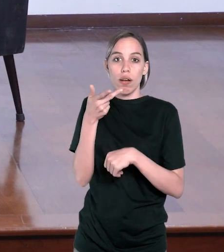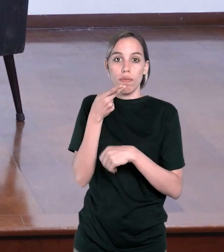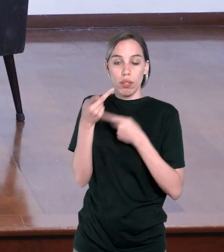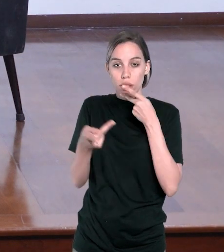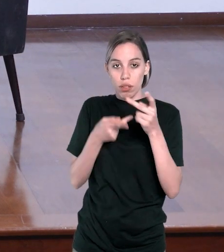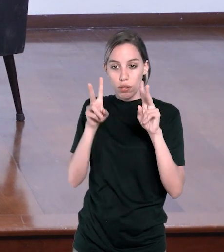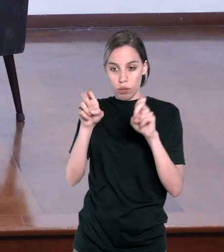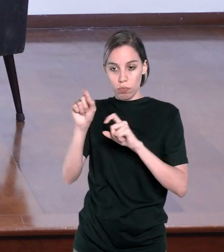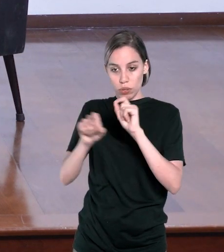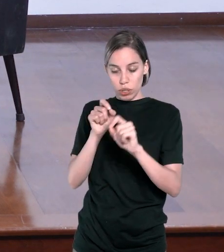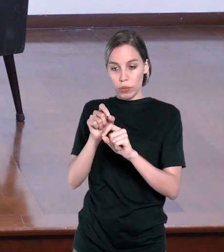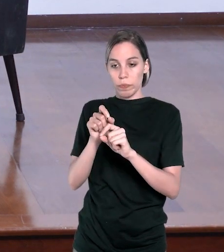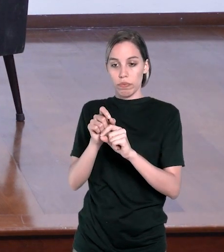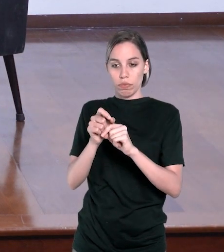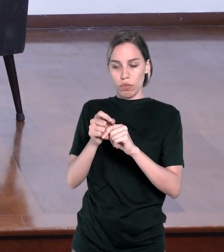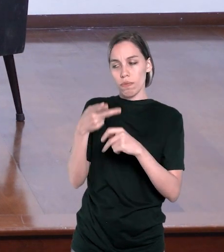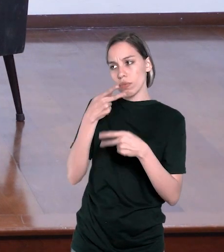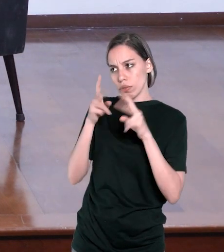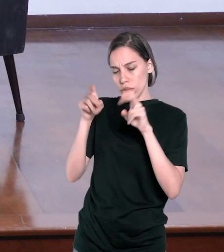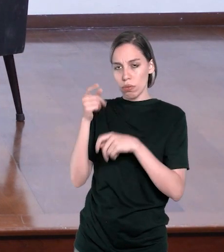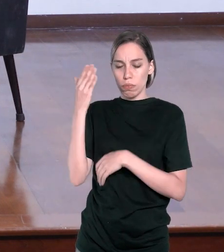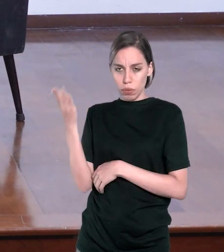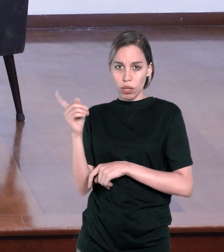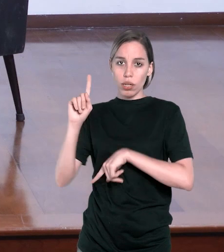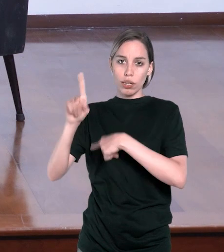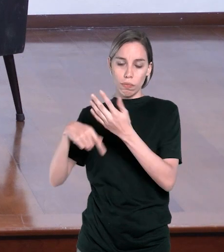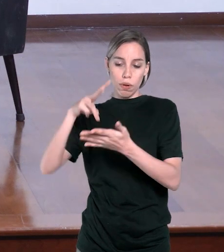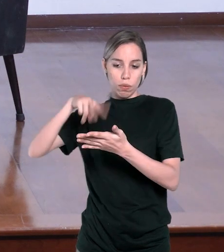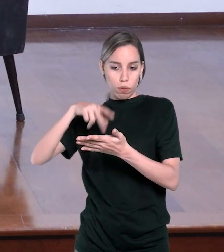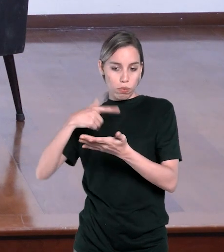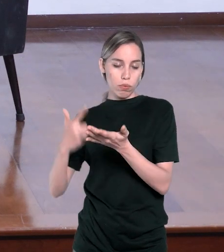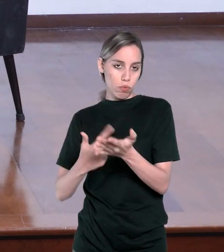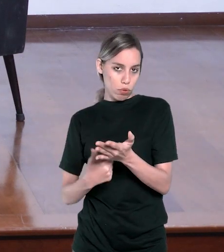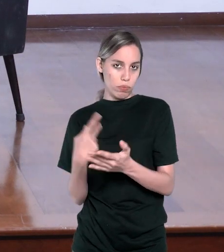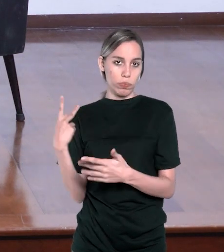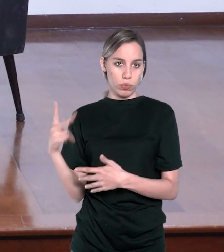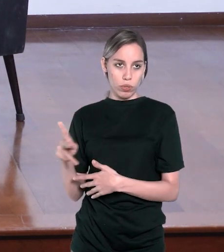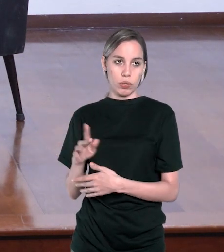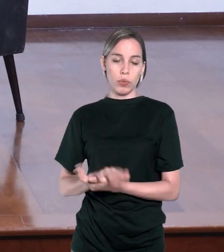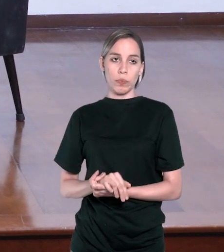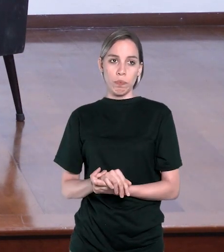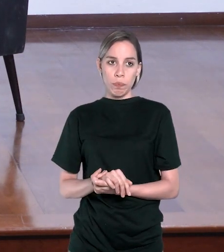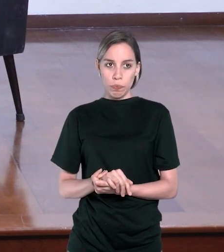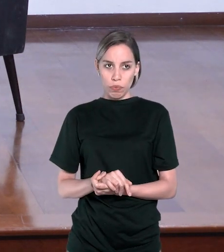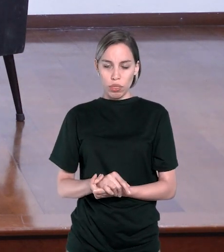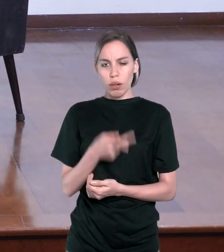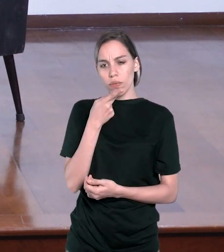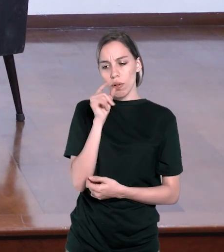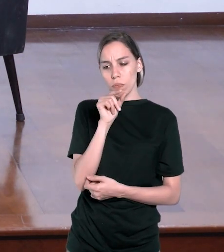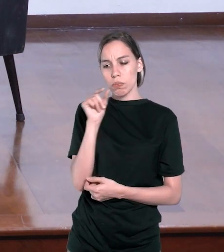uma leitura no programa de cada um. Você pode começar pela vida de Eurídice, falar um pouco de cada